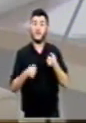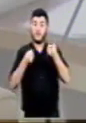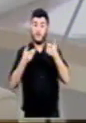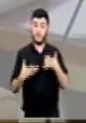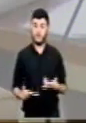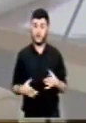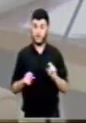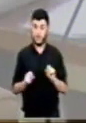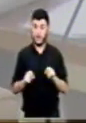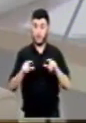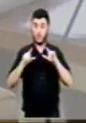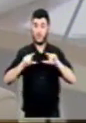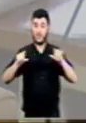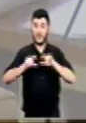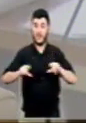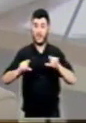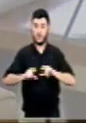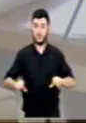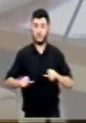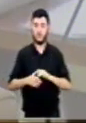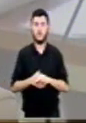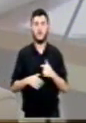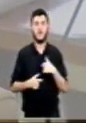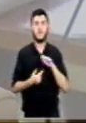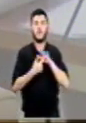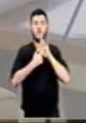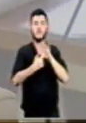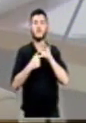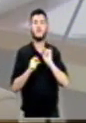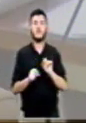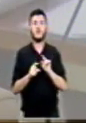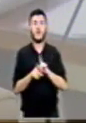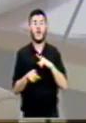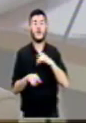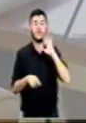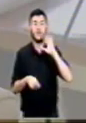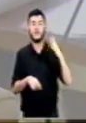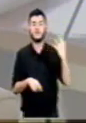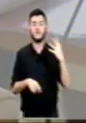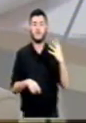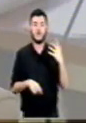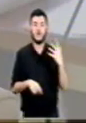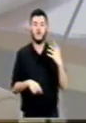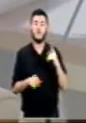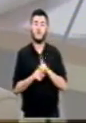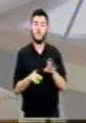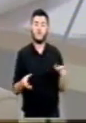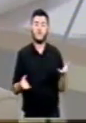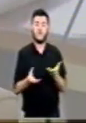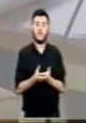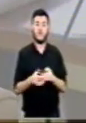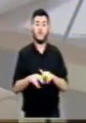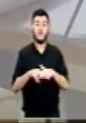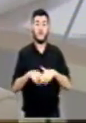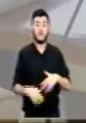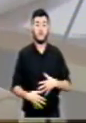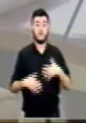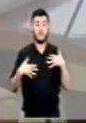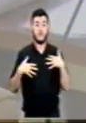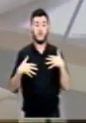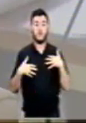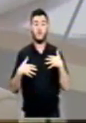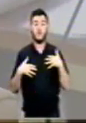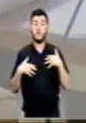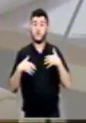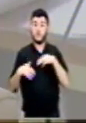trecho substancial da decisão monocrática proferida nesses autos pelo eminente e saudoso ministro Teori, ocasião